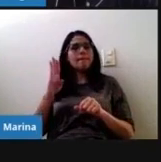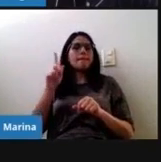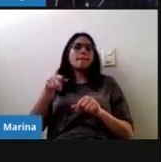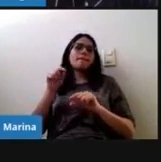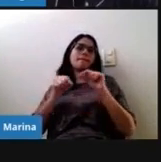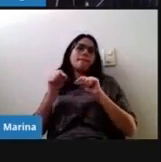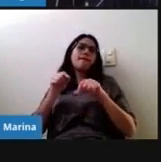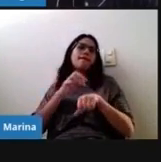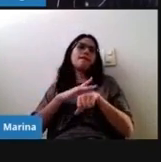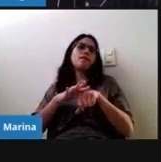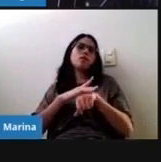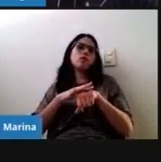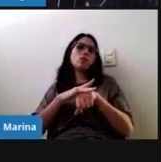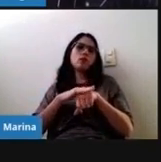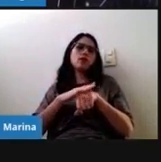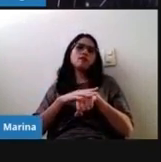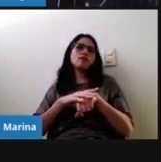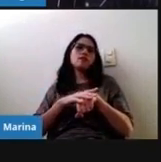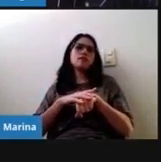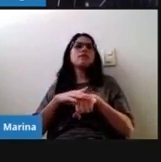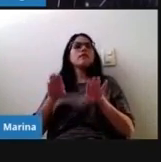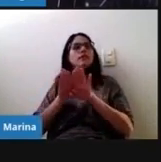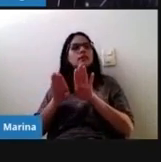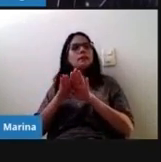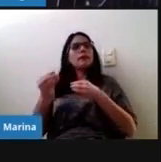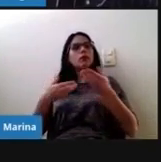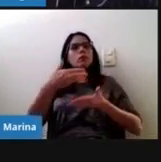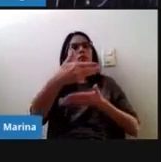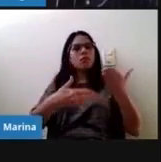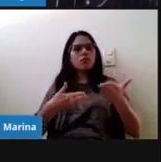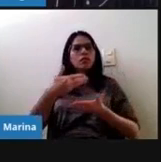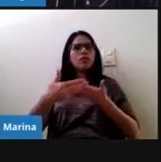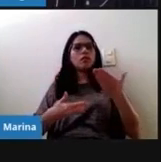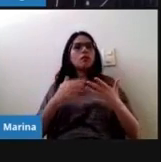doença, e assim como as interações nesses padrões,